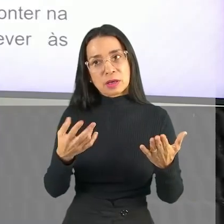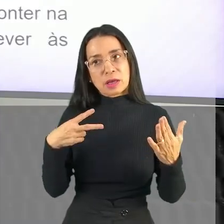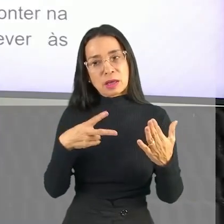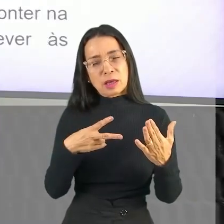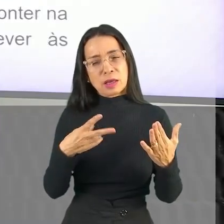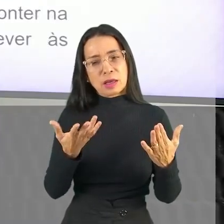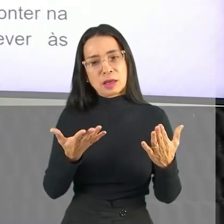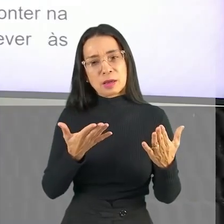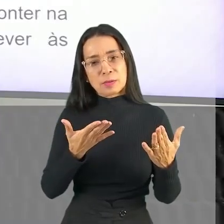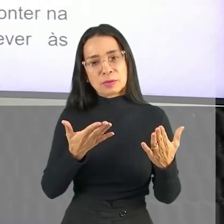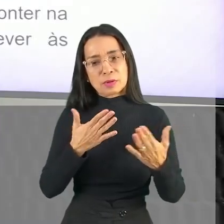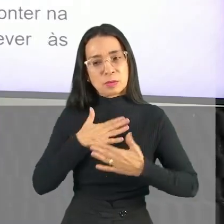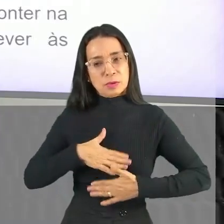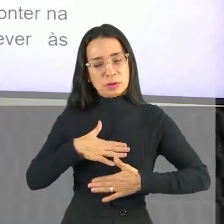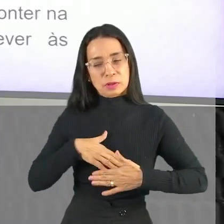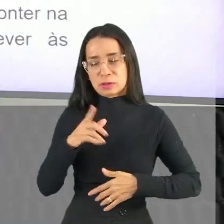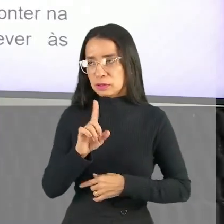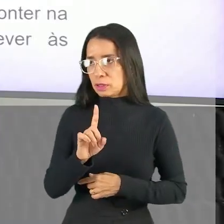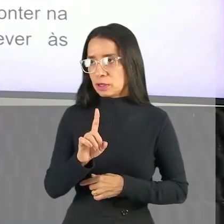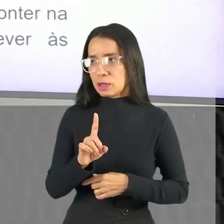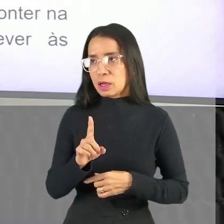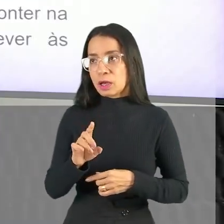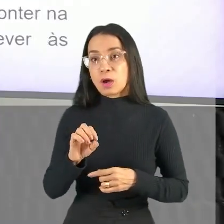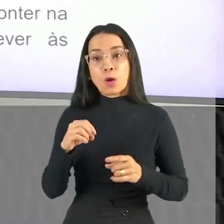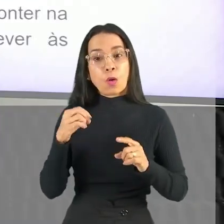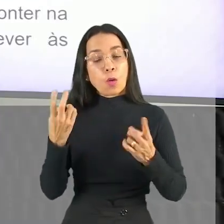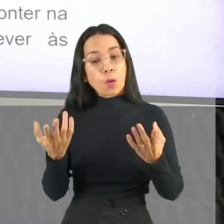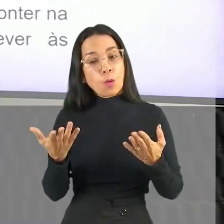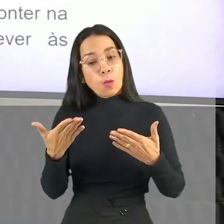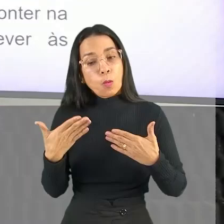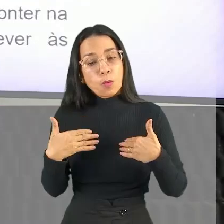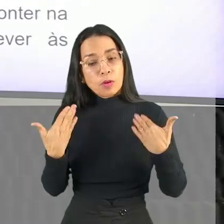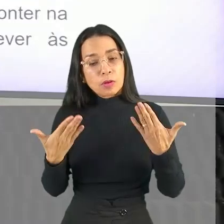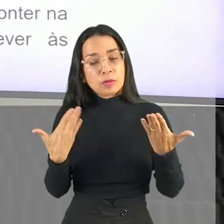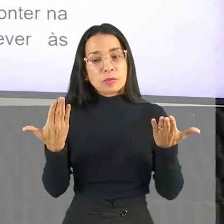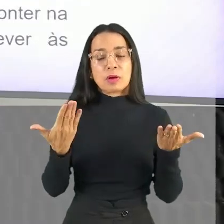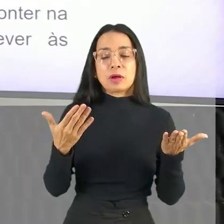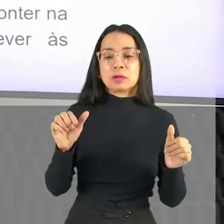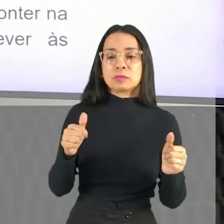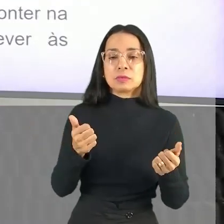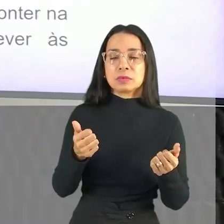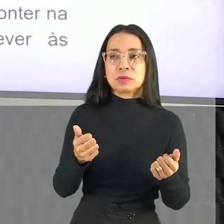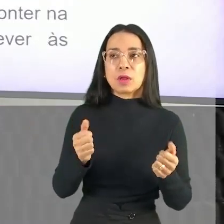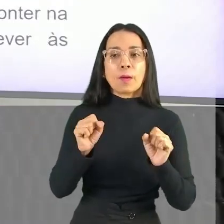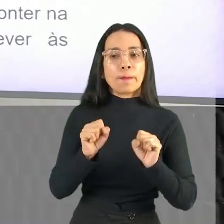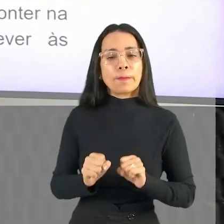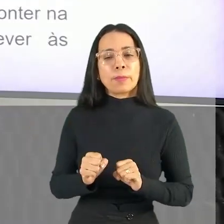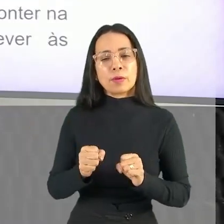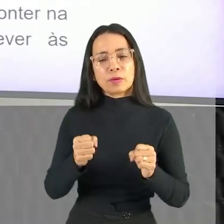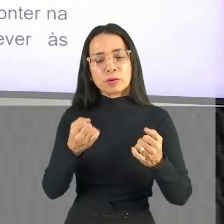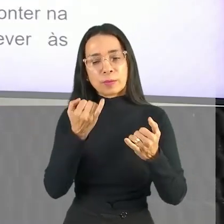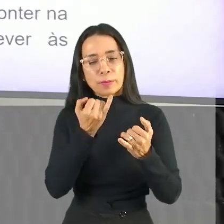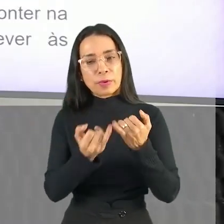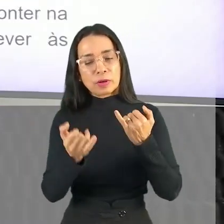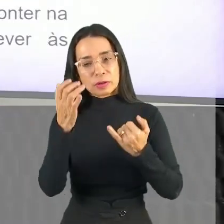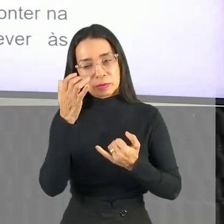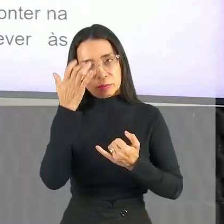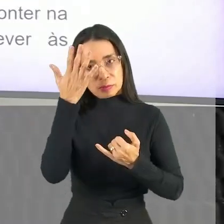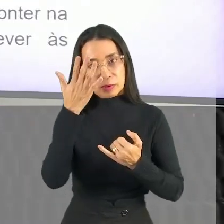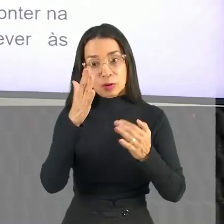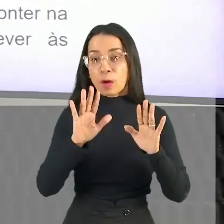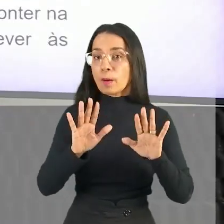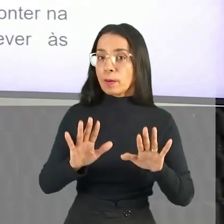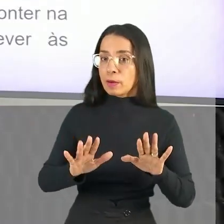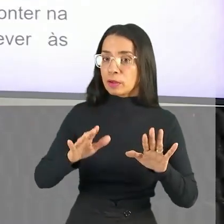porque às vezes pode soar que é muito fácil e você pode se perder ali ao longo da